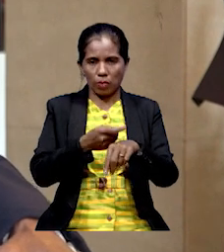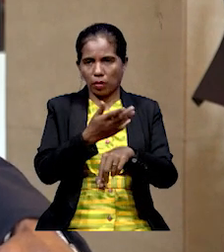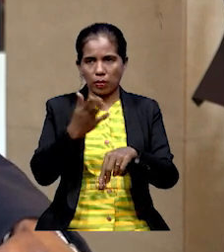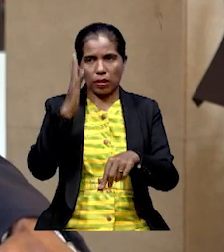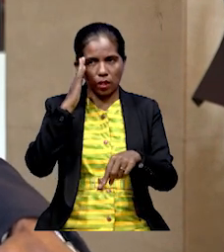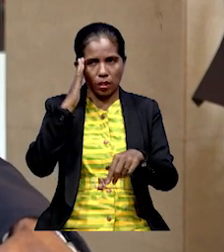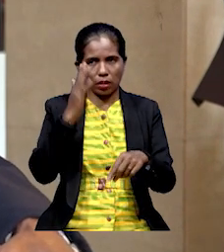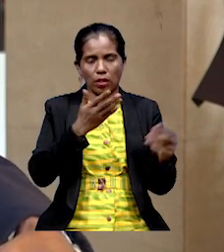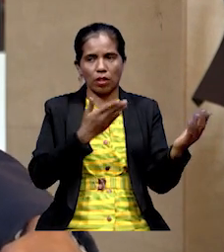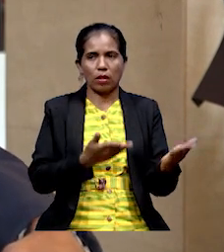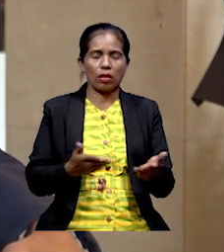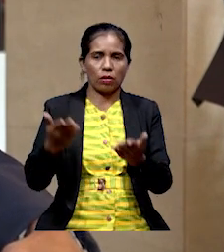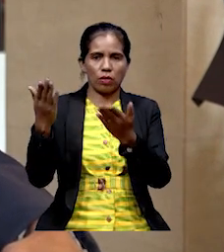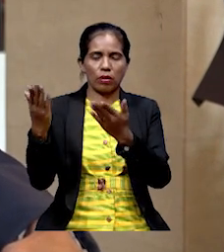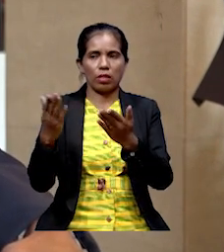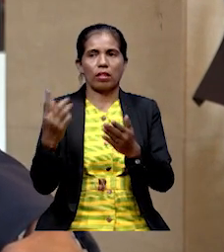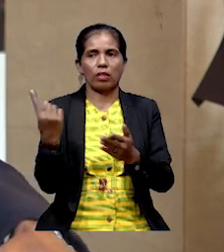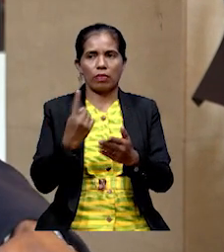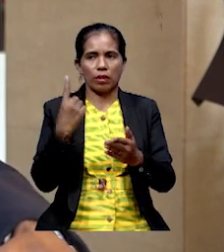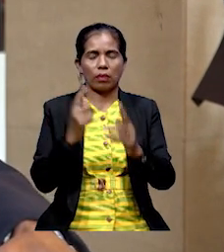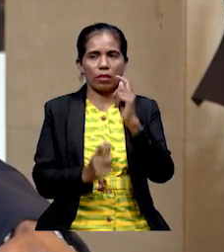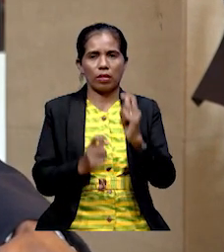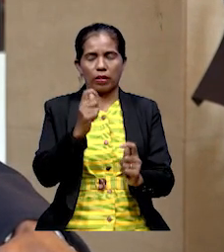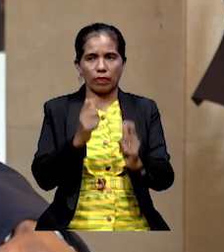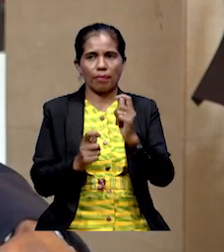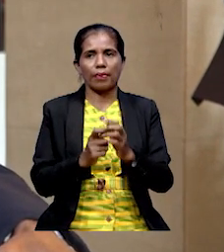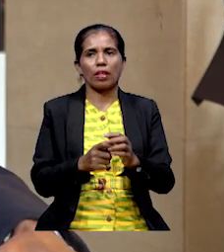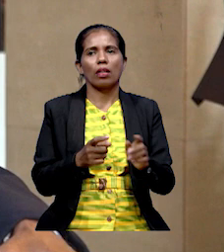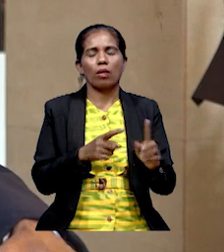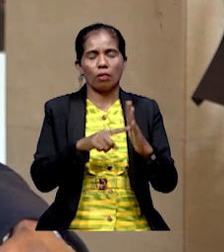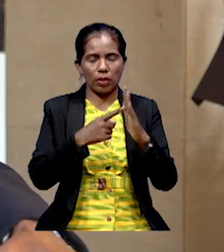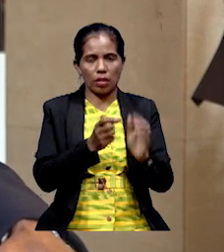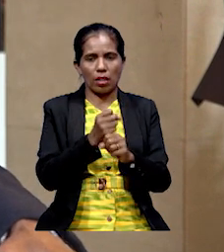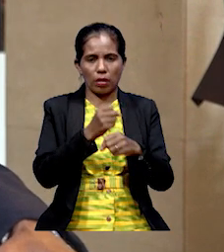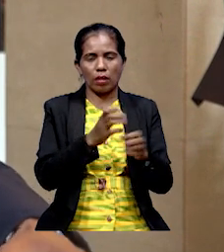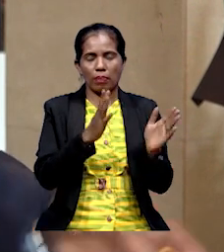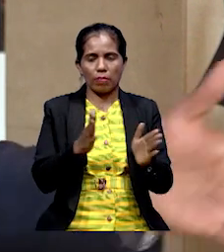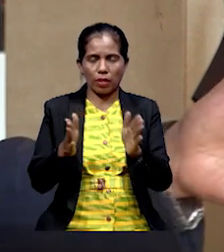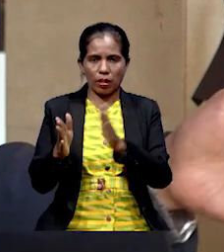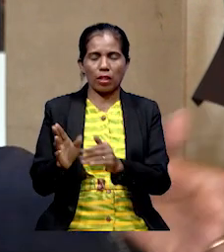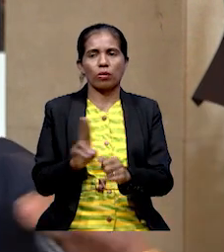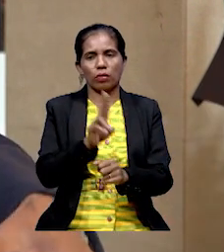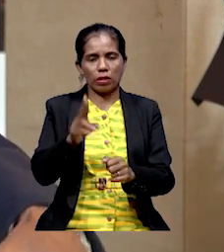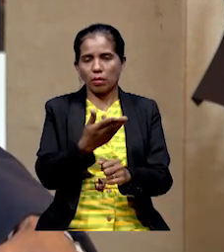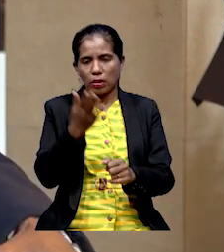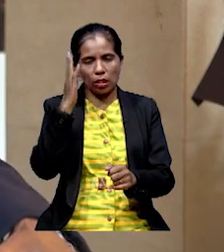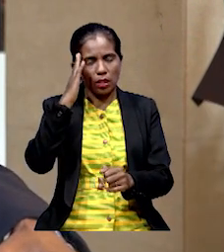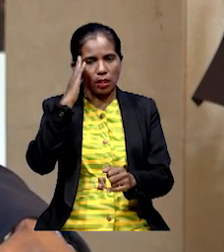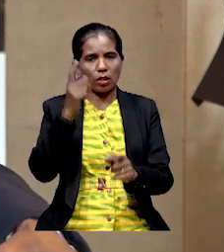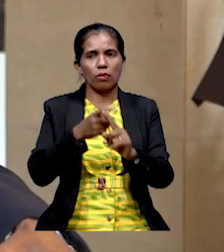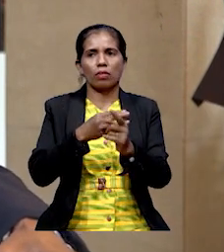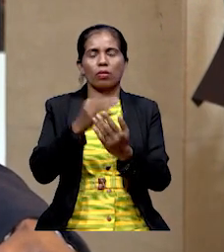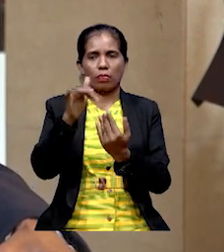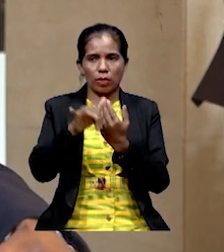Agora, o que vai ir ao tribunal. Vale começar a fazer preparativos para executar, né? Então, pode ser até, não foi nada que em maio, né? Mas que